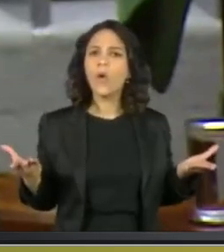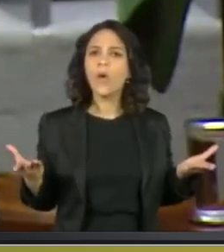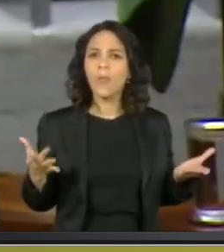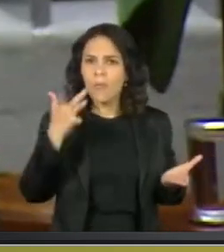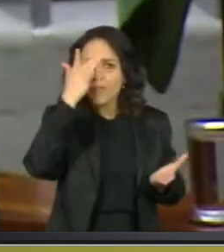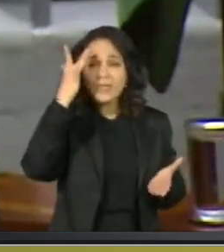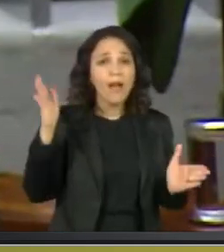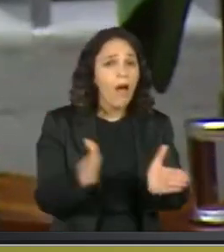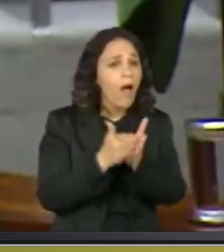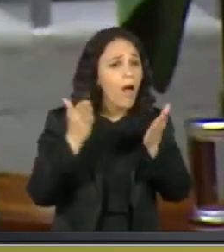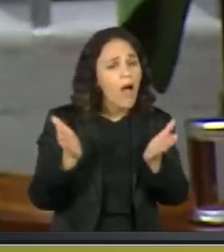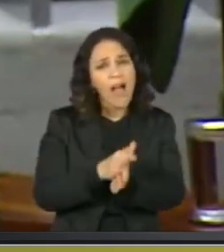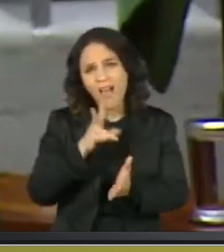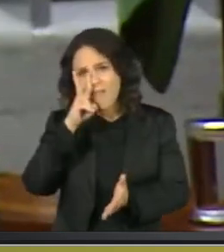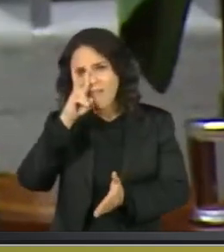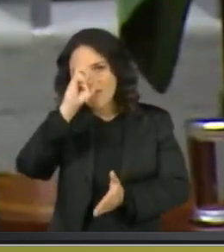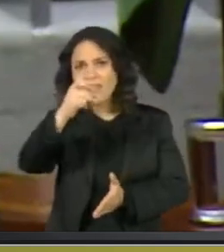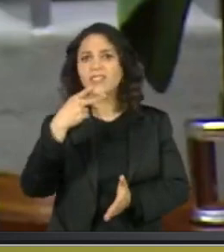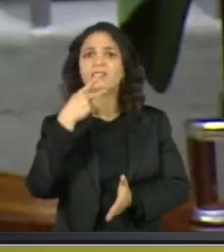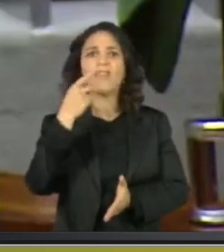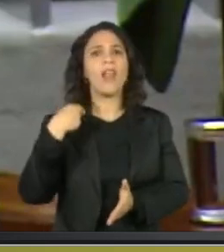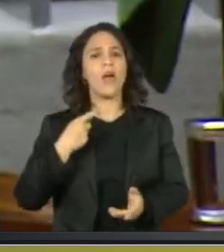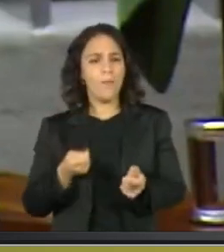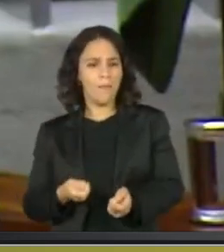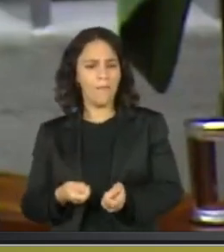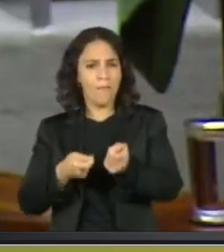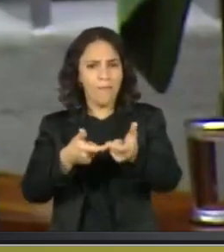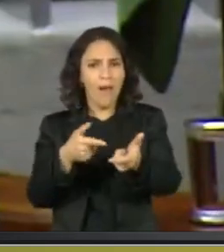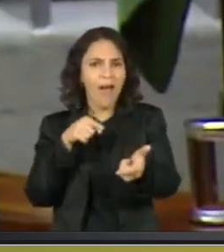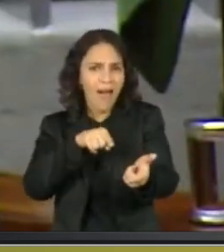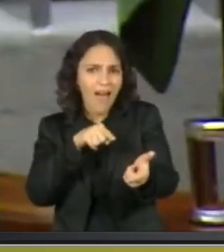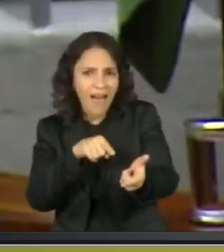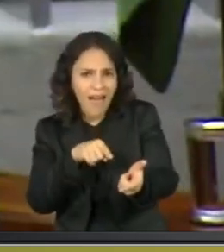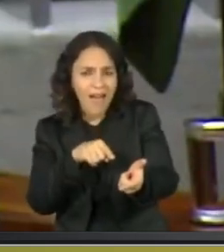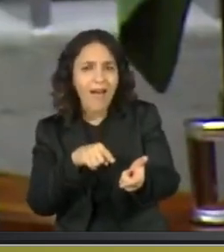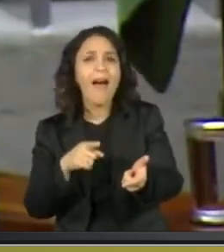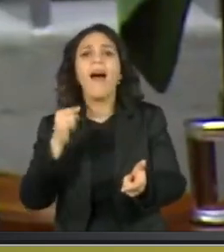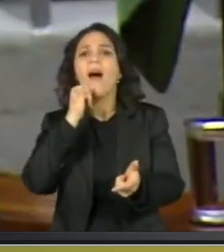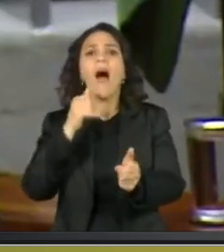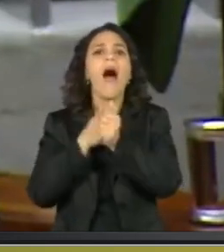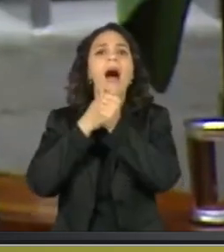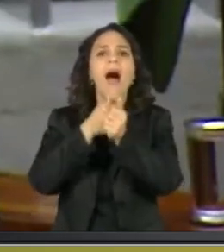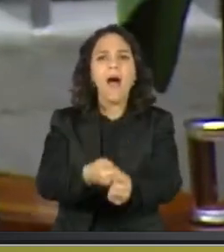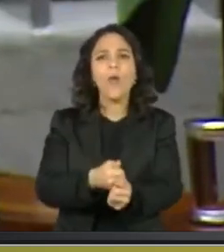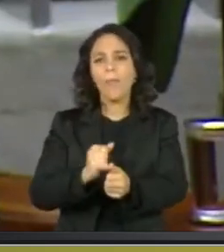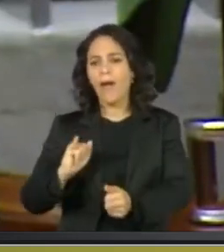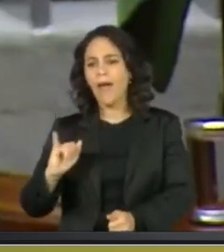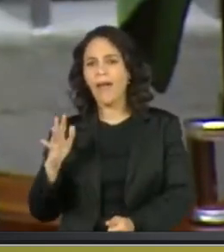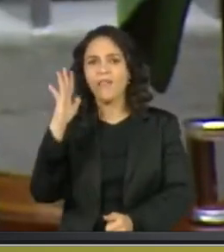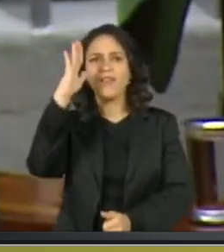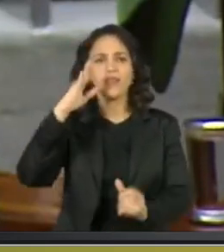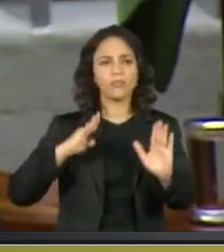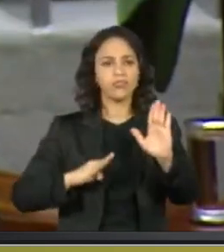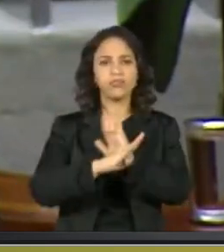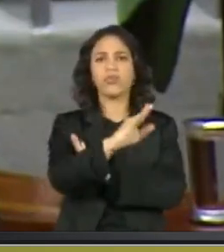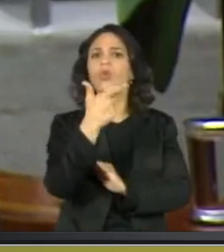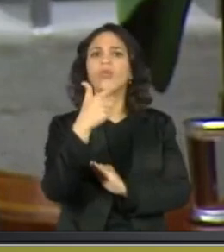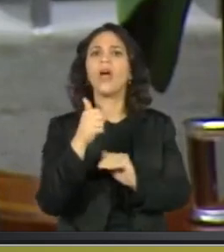de extrema pobreza e diga que o que nós vamos pagar de auxílio não terá o acompanhamento da